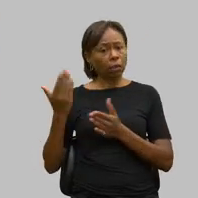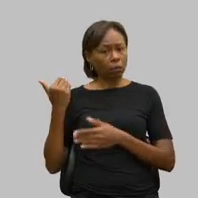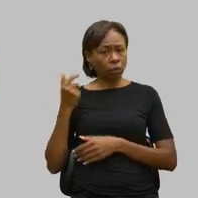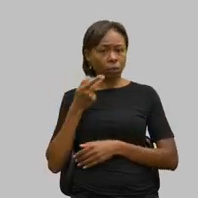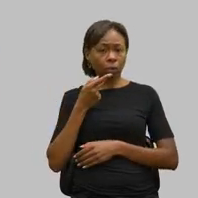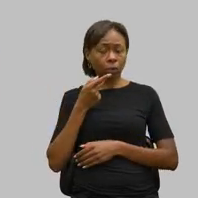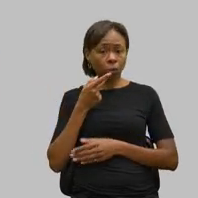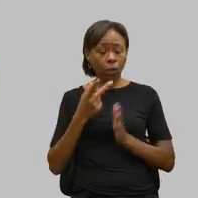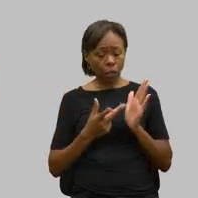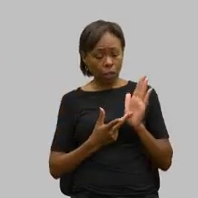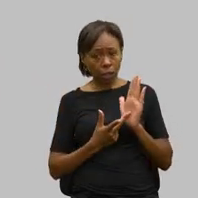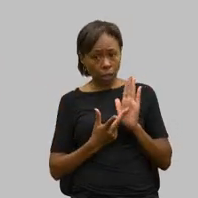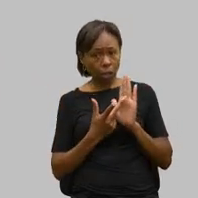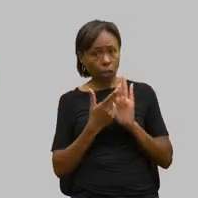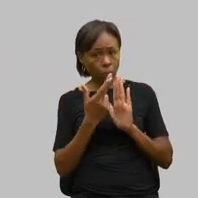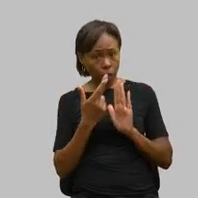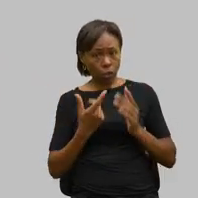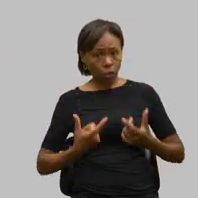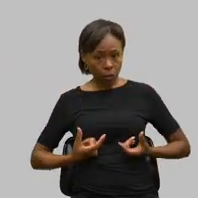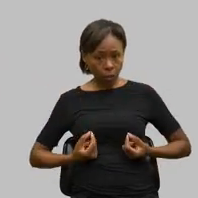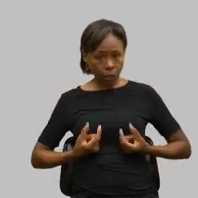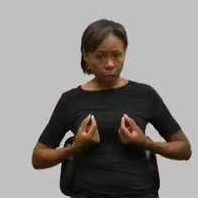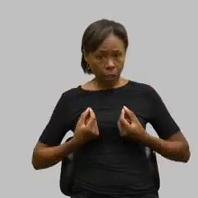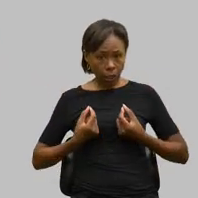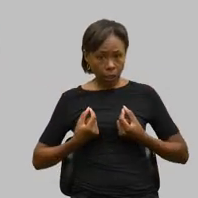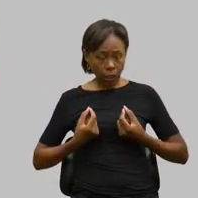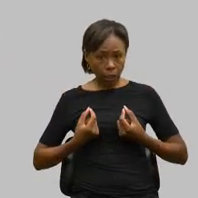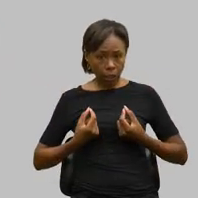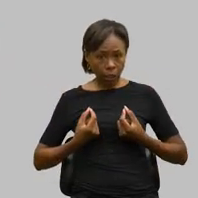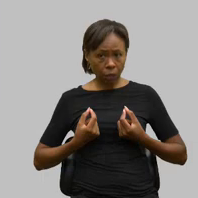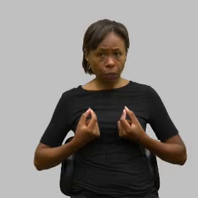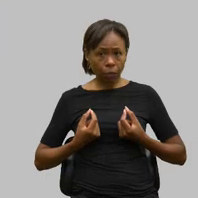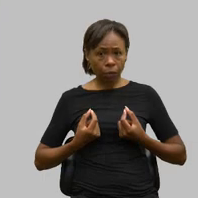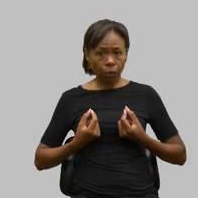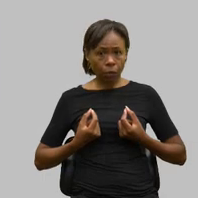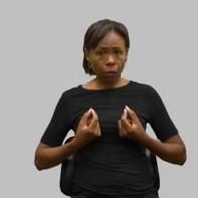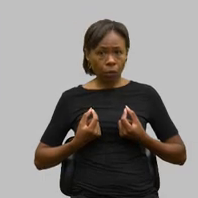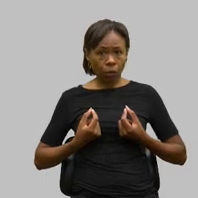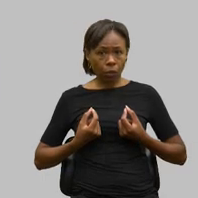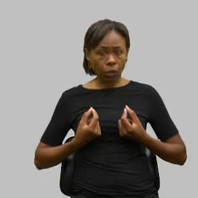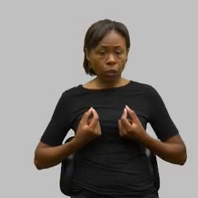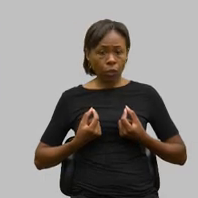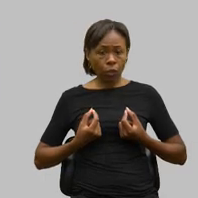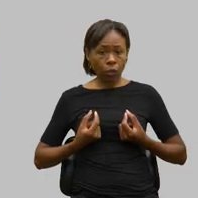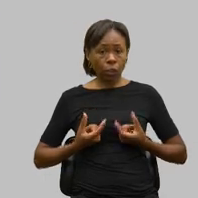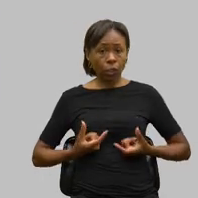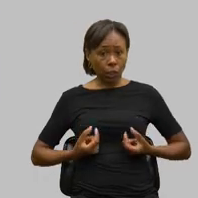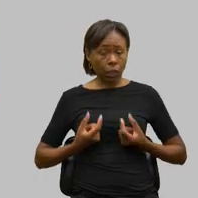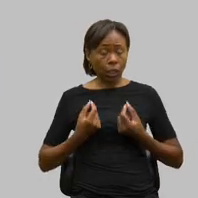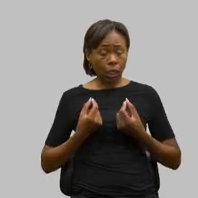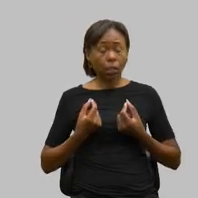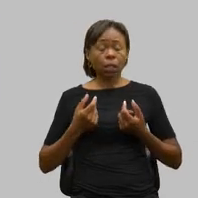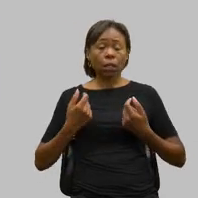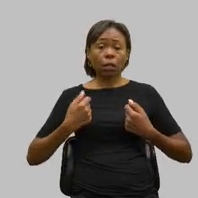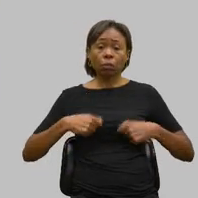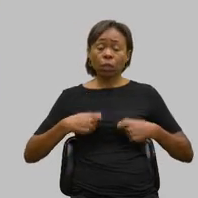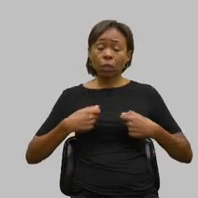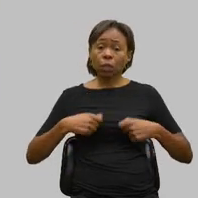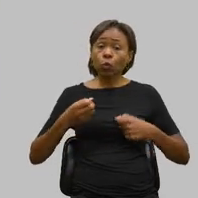cirurgias de câncer de oncológicas teriam também um novo